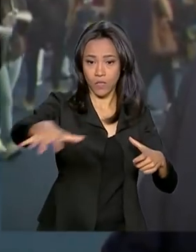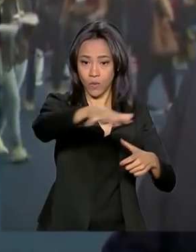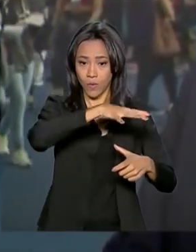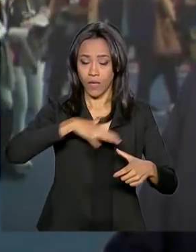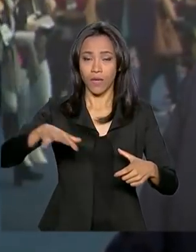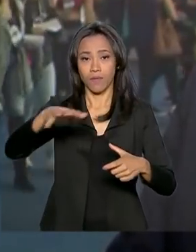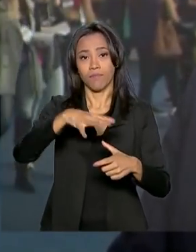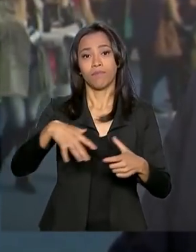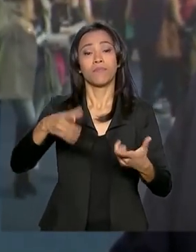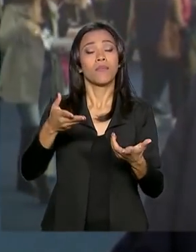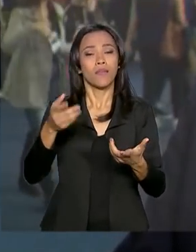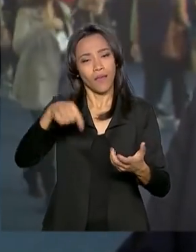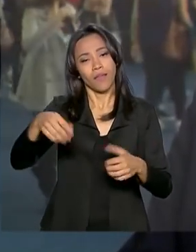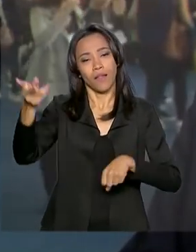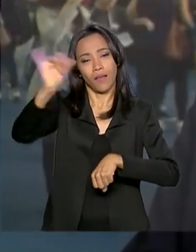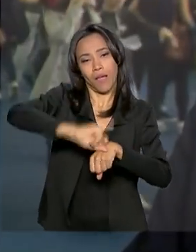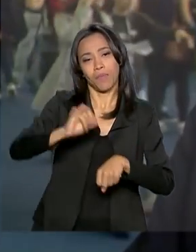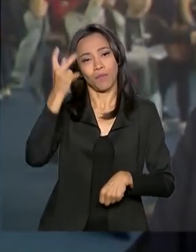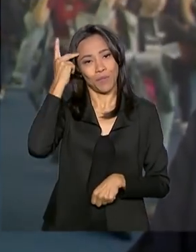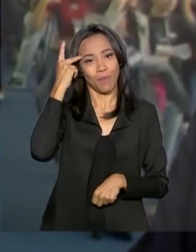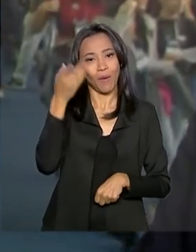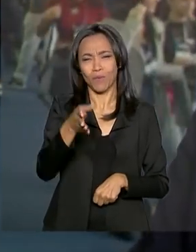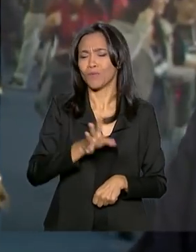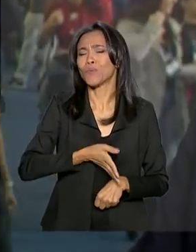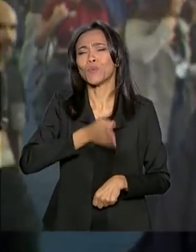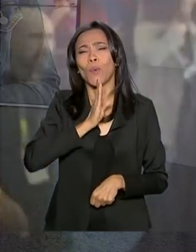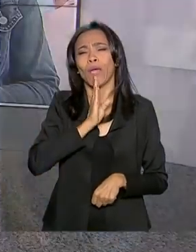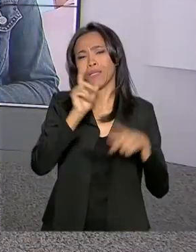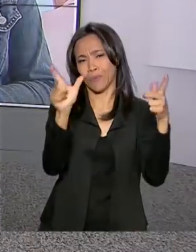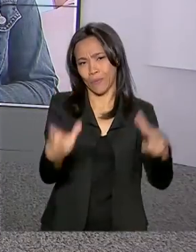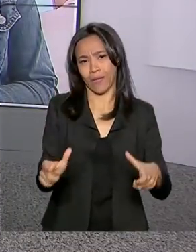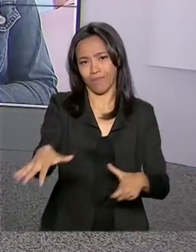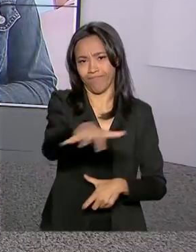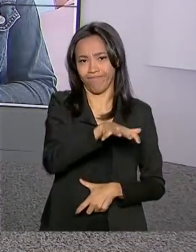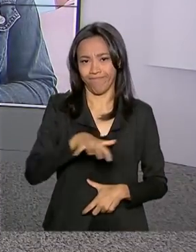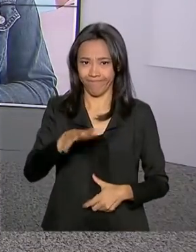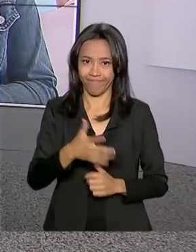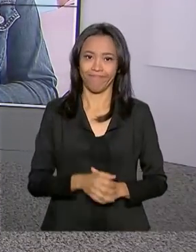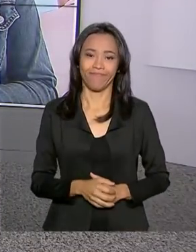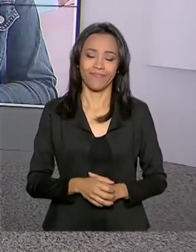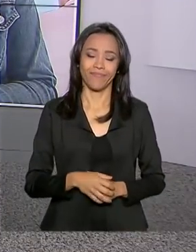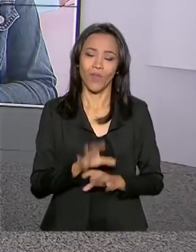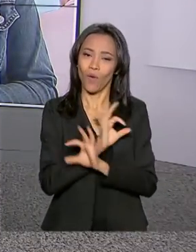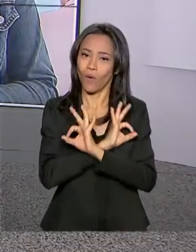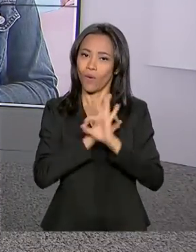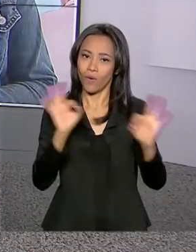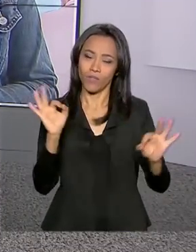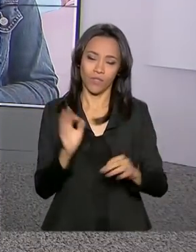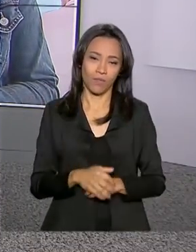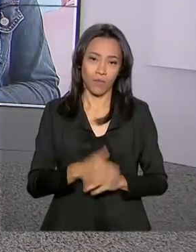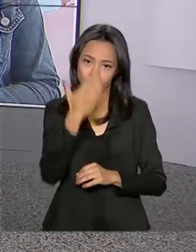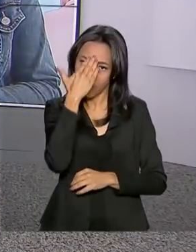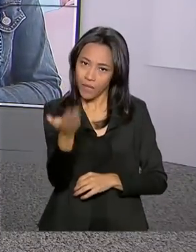Ibirapuera, que aqui na capital paulista todo mundo conhece, viu, Carla? Tá certo, muito obrigada. Uma ótima dica aí para os jovens. Obrigada, bom trabalho.